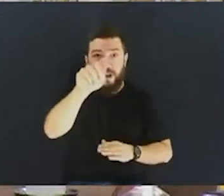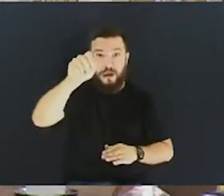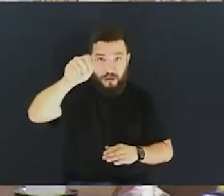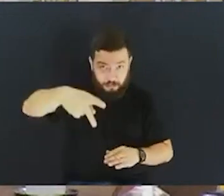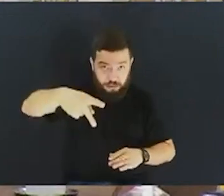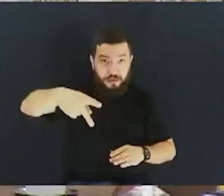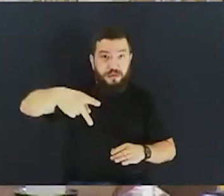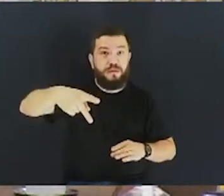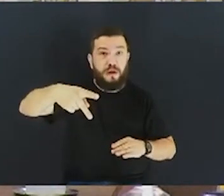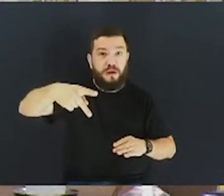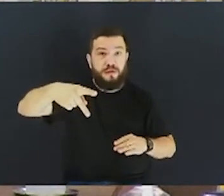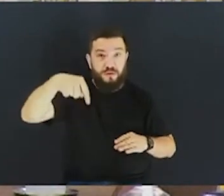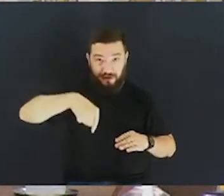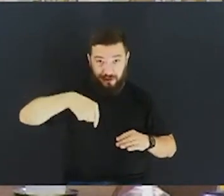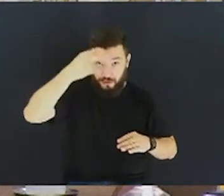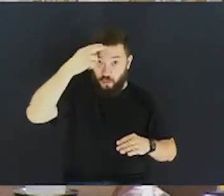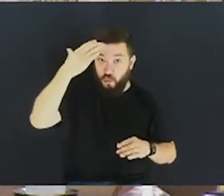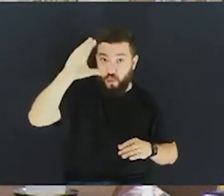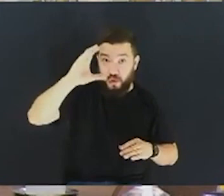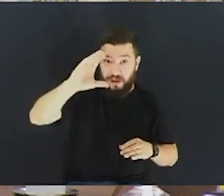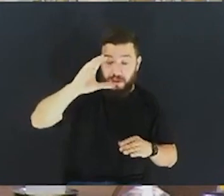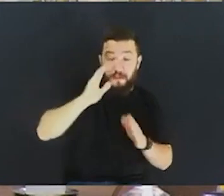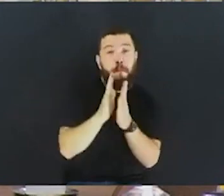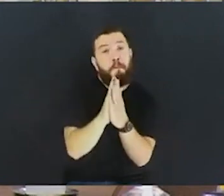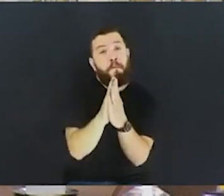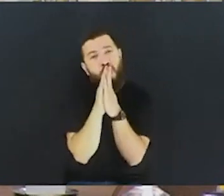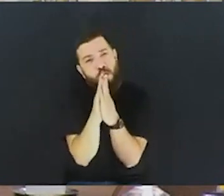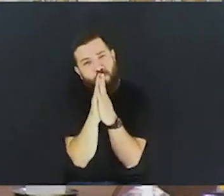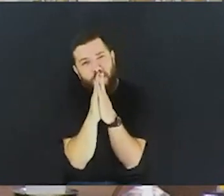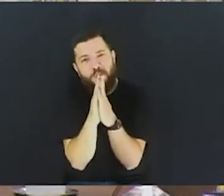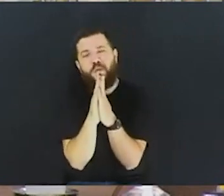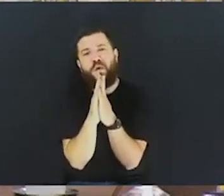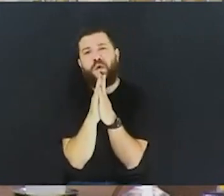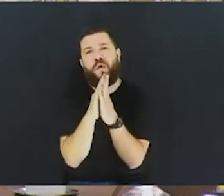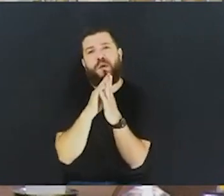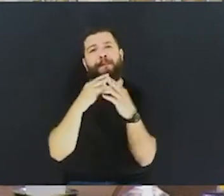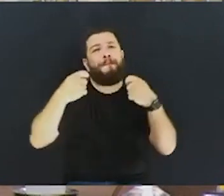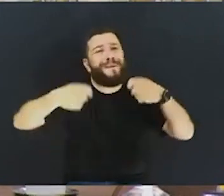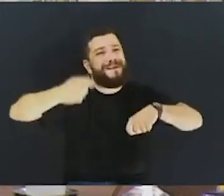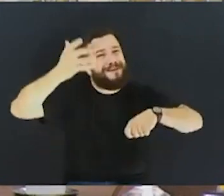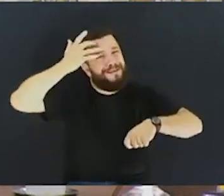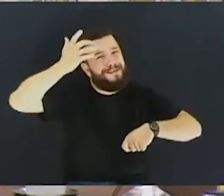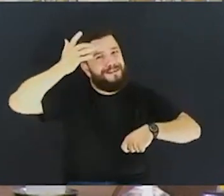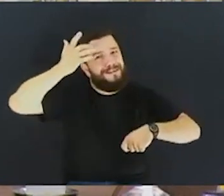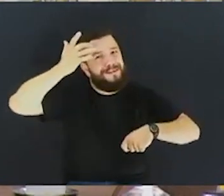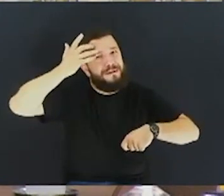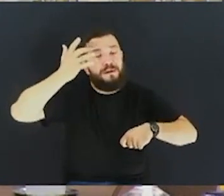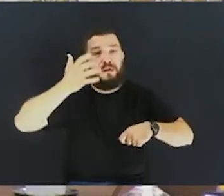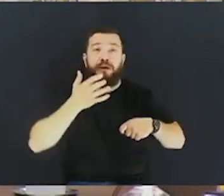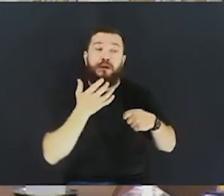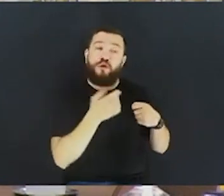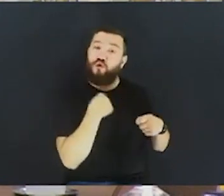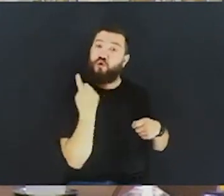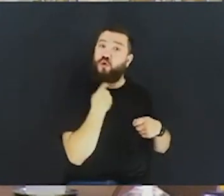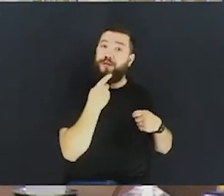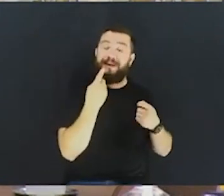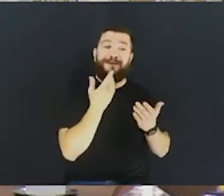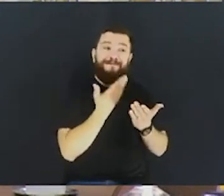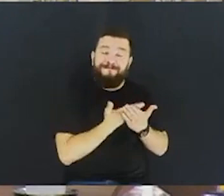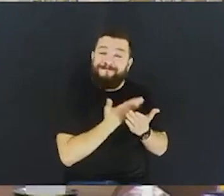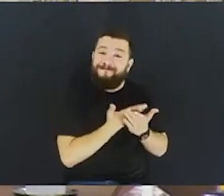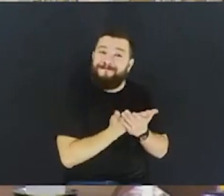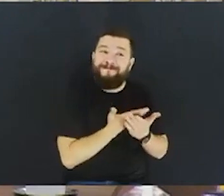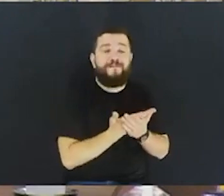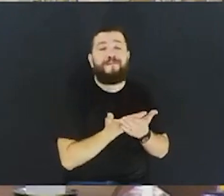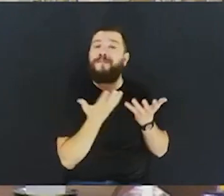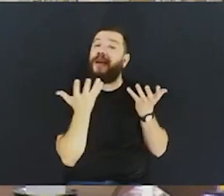Curitiba que nos entendam nesse momento e estamos trabalhando juntos para que se aumente os números de concursos públicos